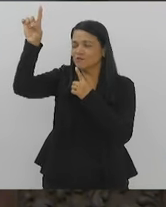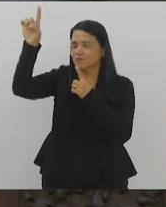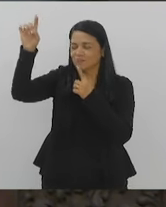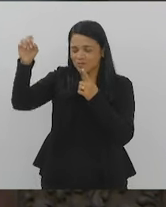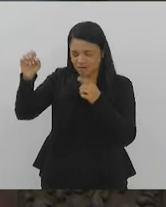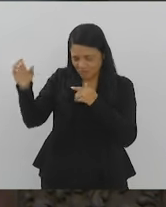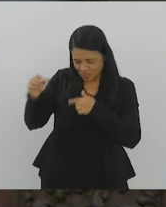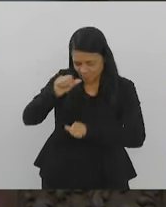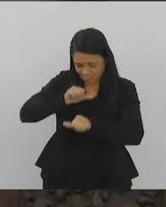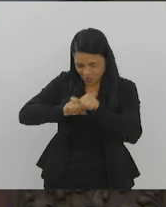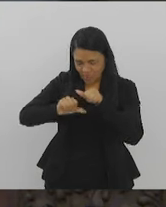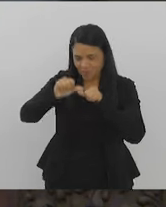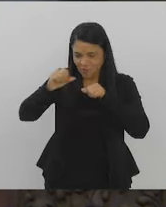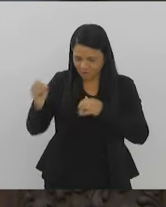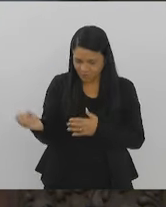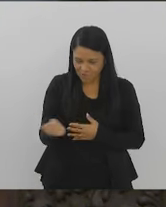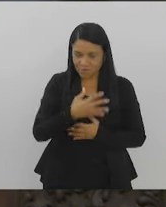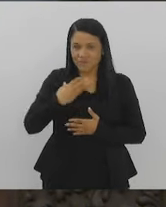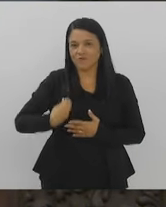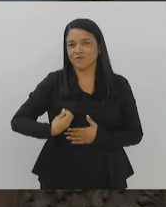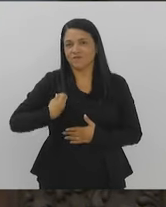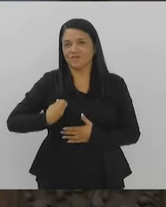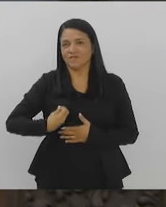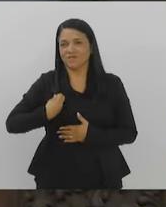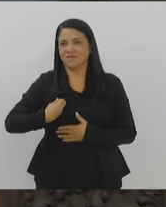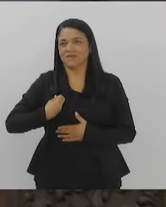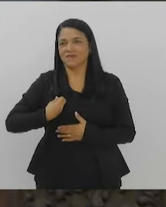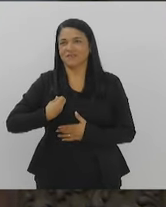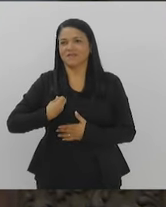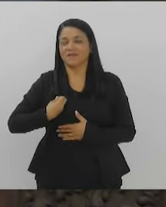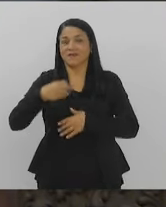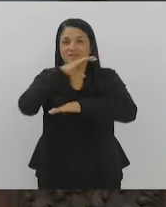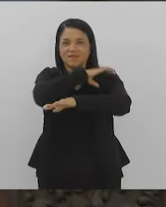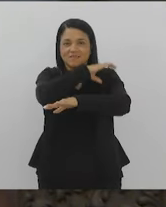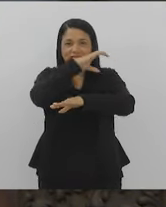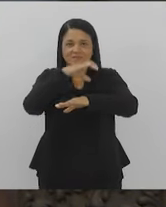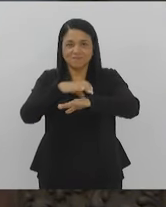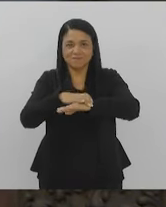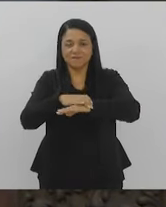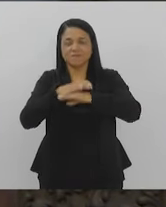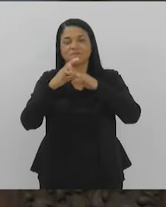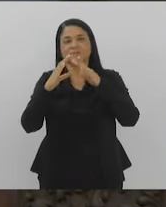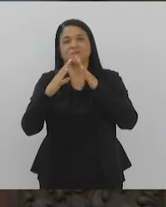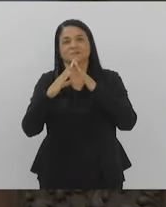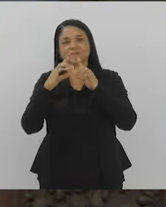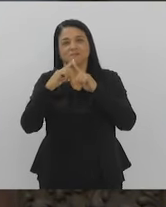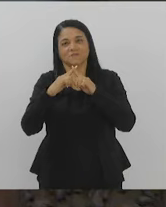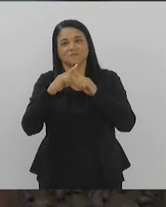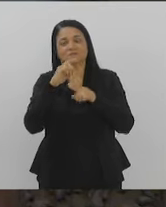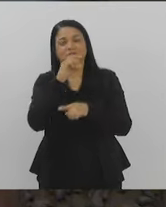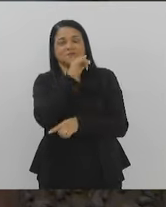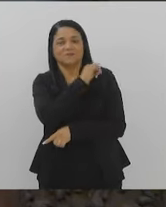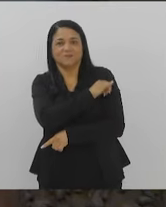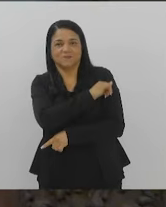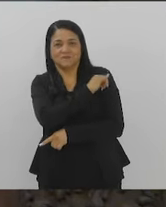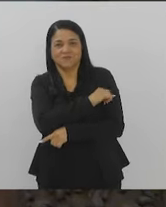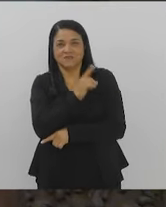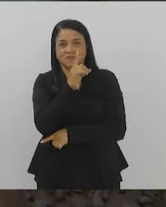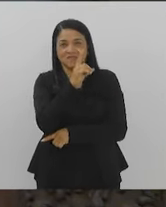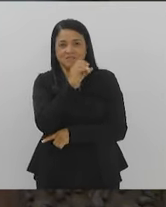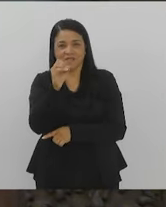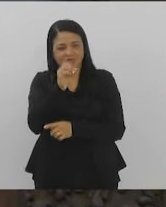teu renovo. Assembleia de Deus do Rio de Janeiro, 100 anos,